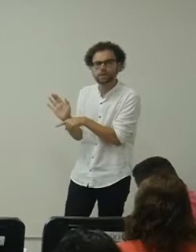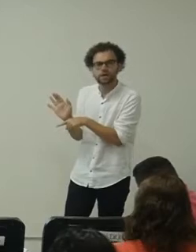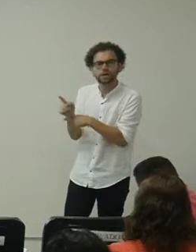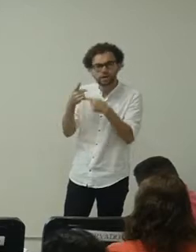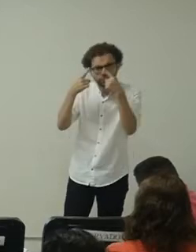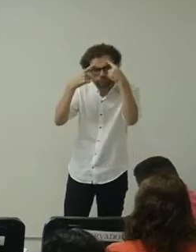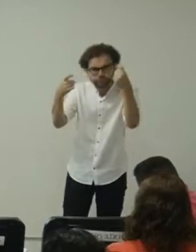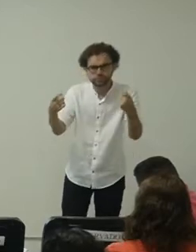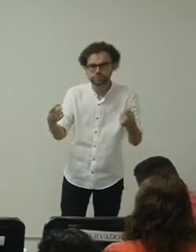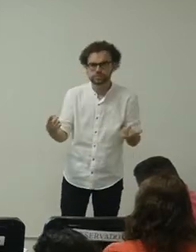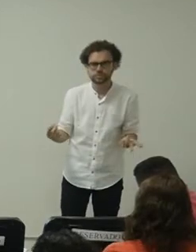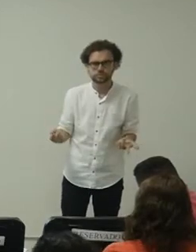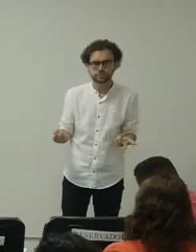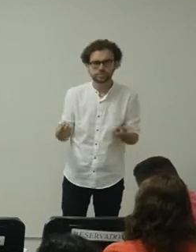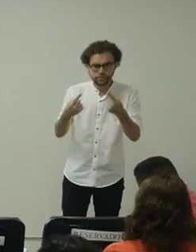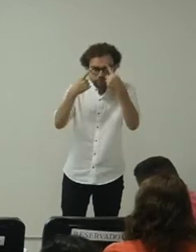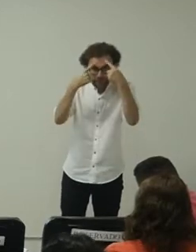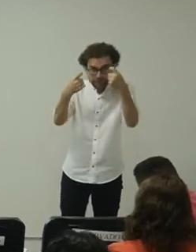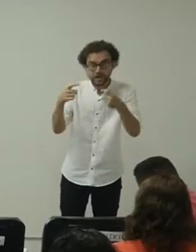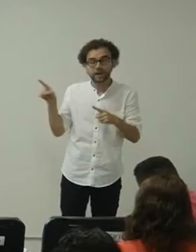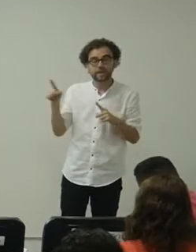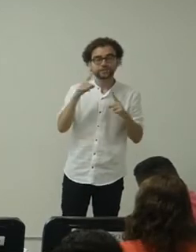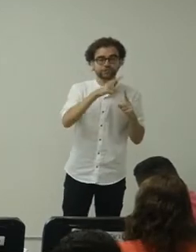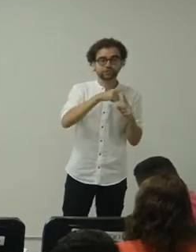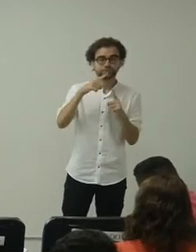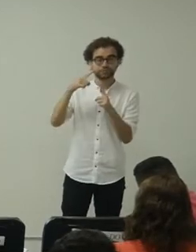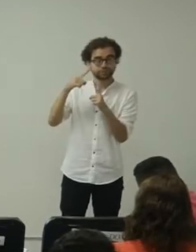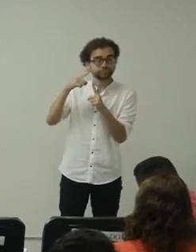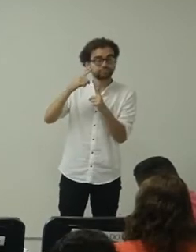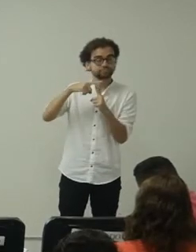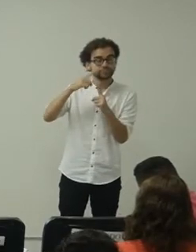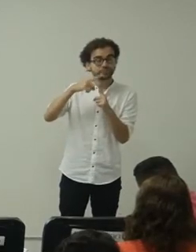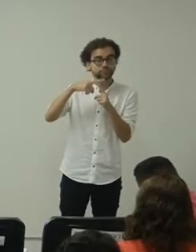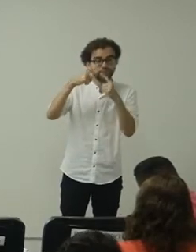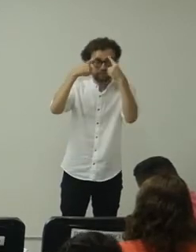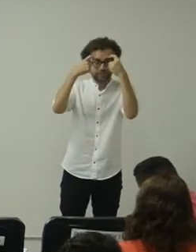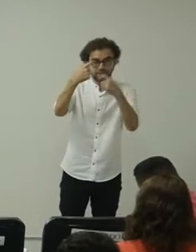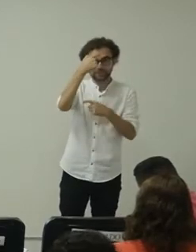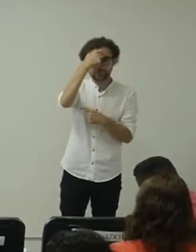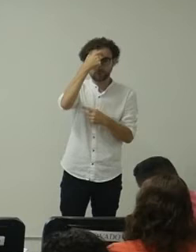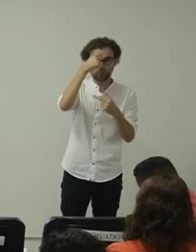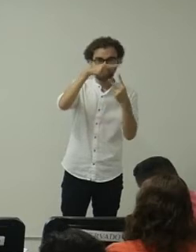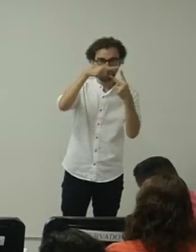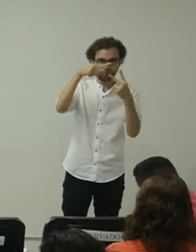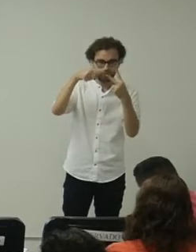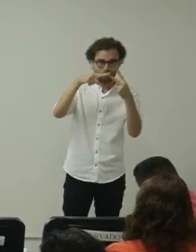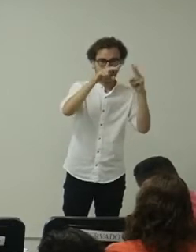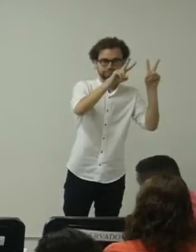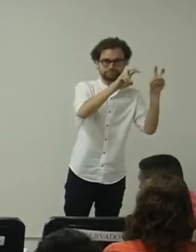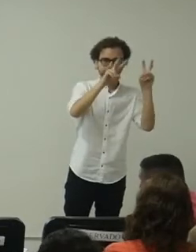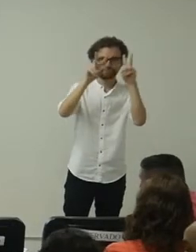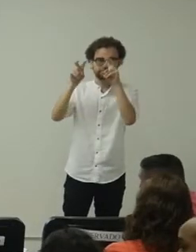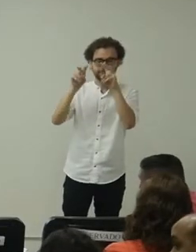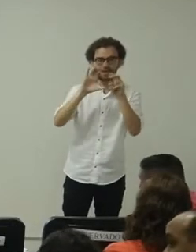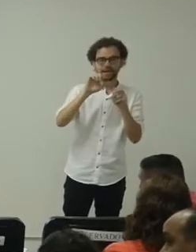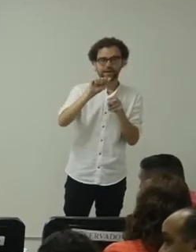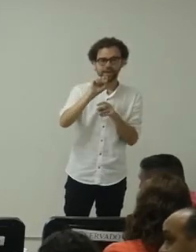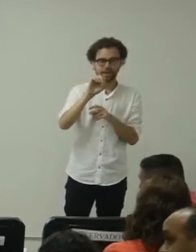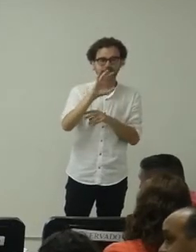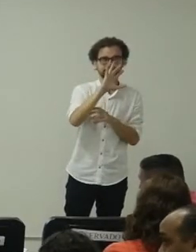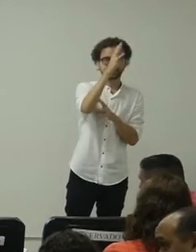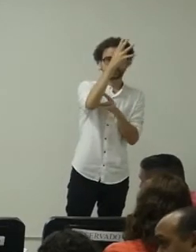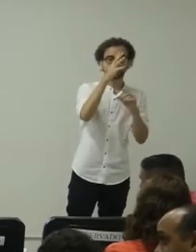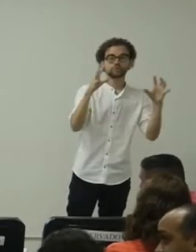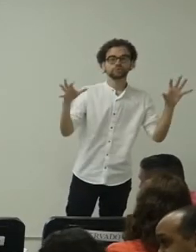E aí a gente está falando de um tipo de violência, esses dois casos, que é a violência psicológica. E aí eu estou dialogando, né,